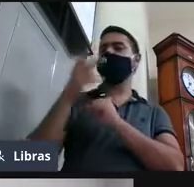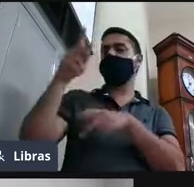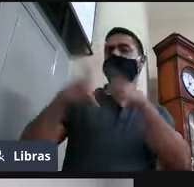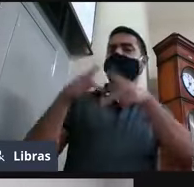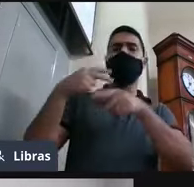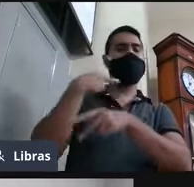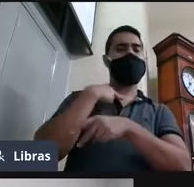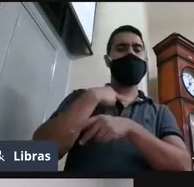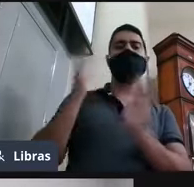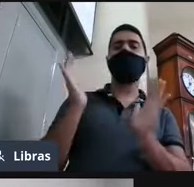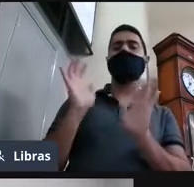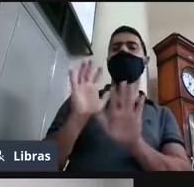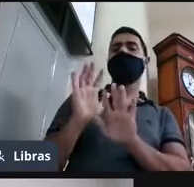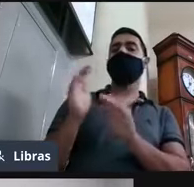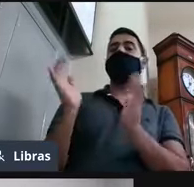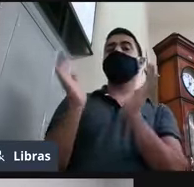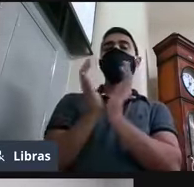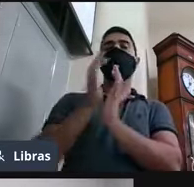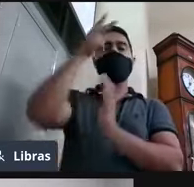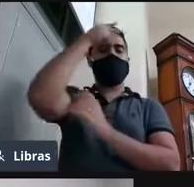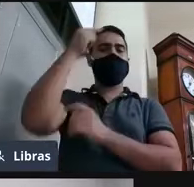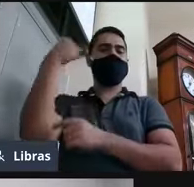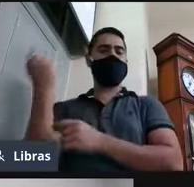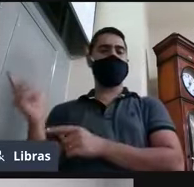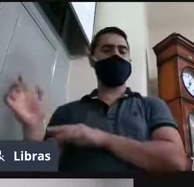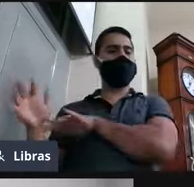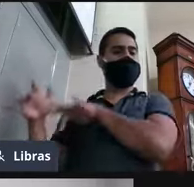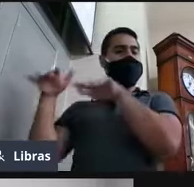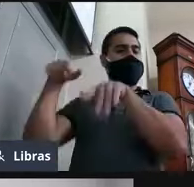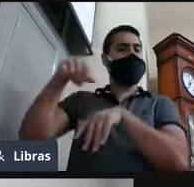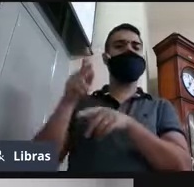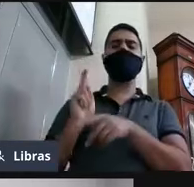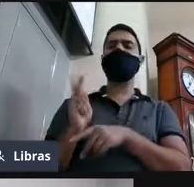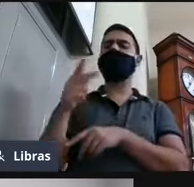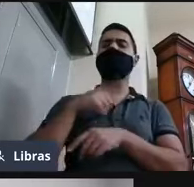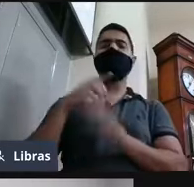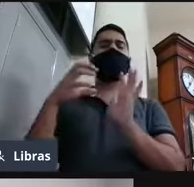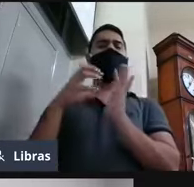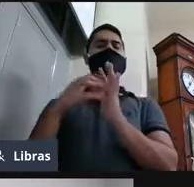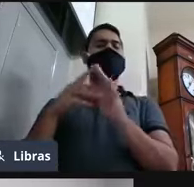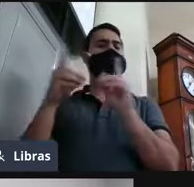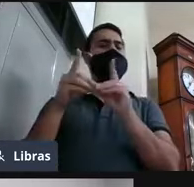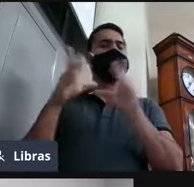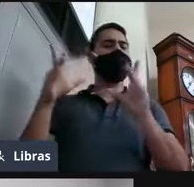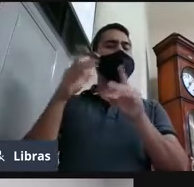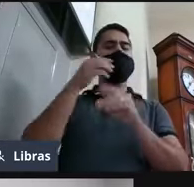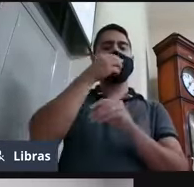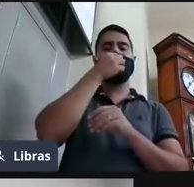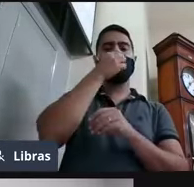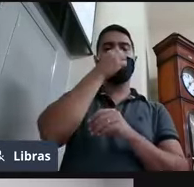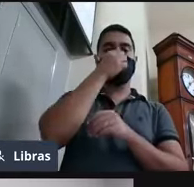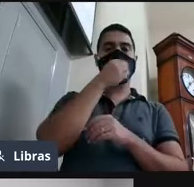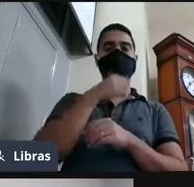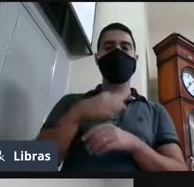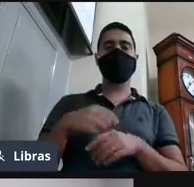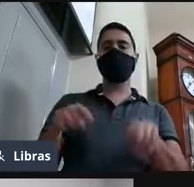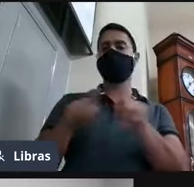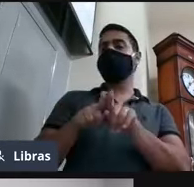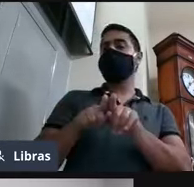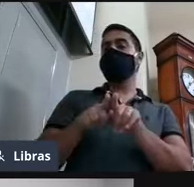vir, mas a equipe do prefeito está toda aqui. Vossa Excelência sempre conduziu essa casa de forma democrática. Eu, assim como o